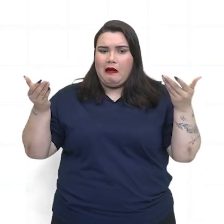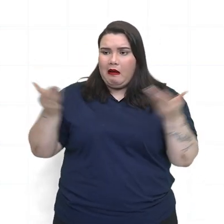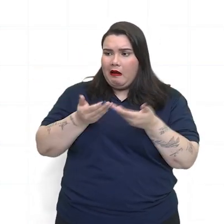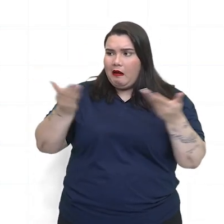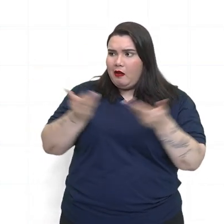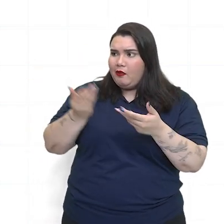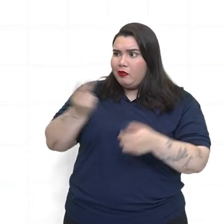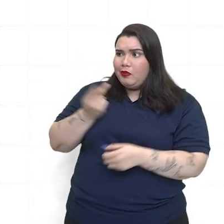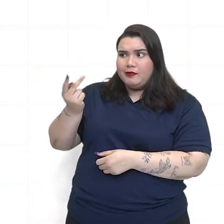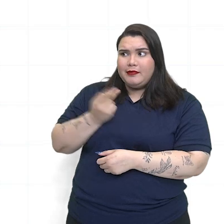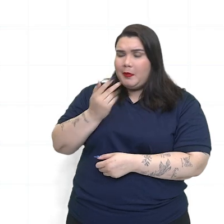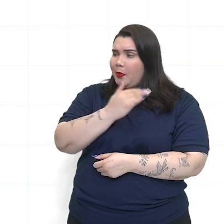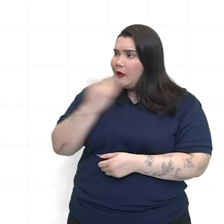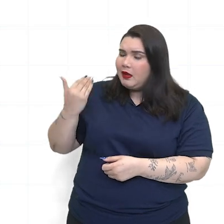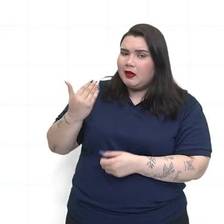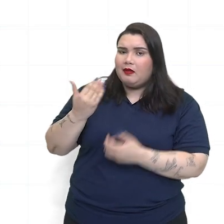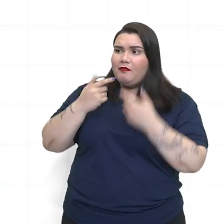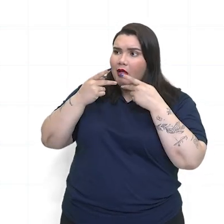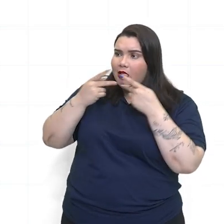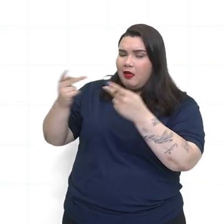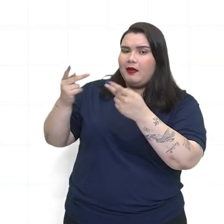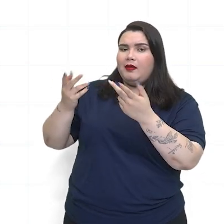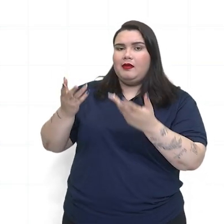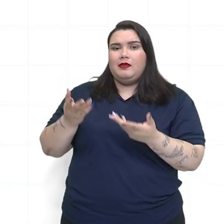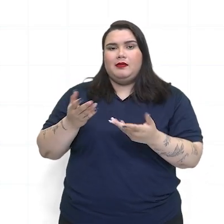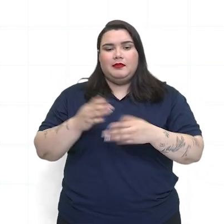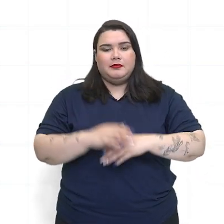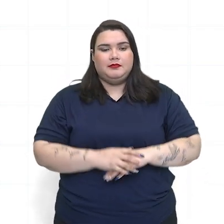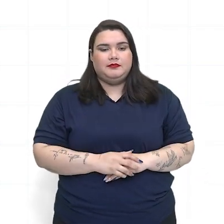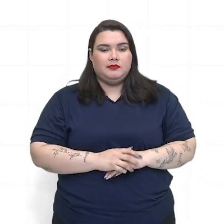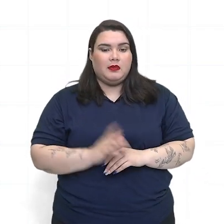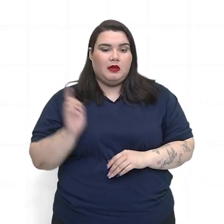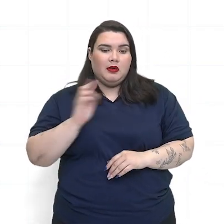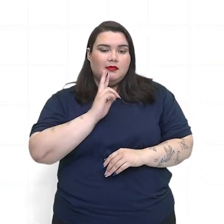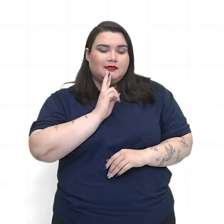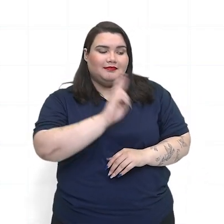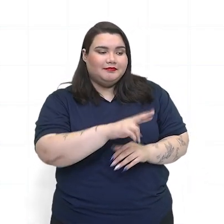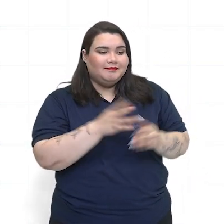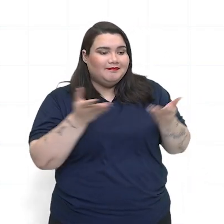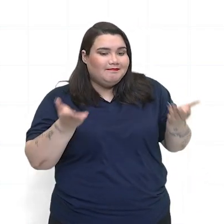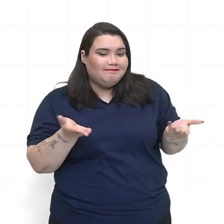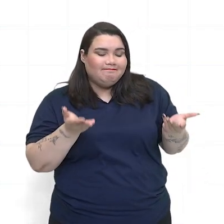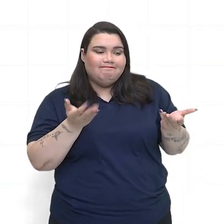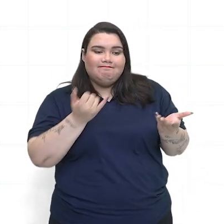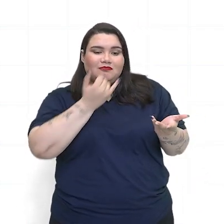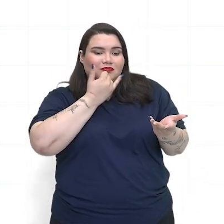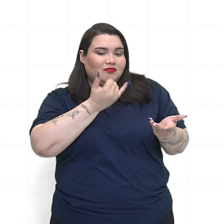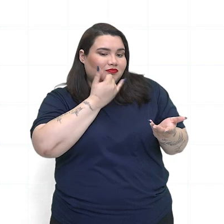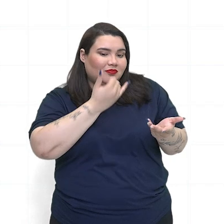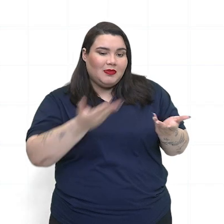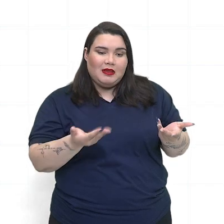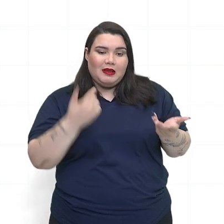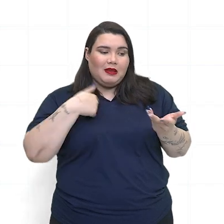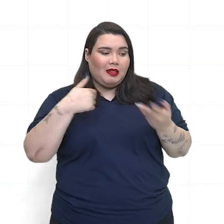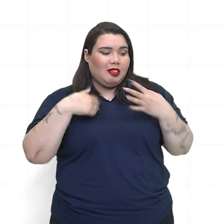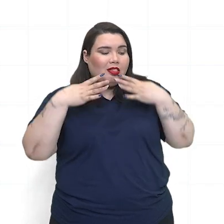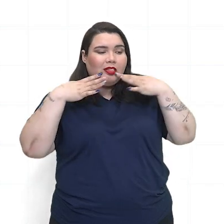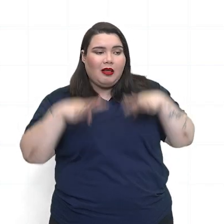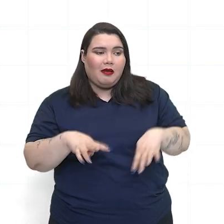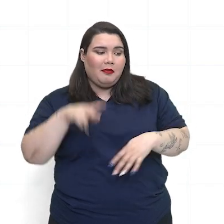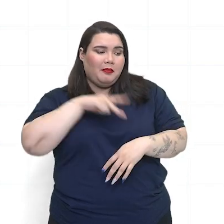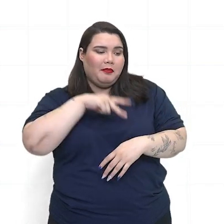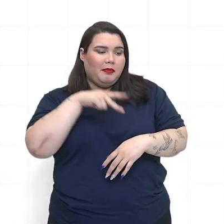escorpião? Agora nós dois morreremos afogados, disse o sapo. E o escorpião simplesmente respondeu. Porque esta é a